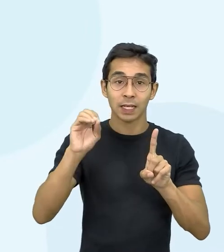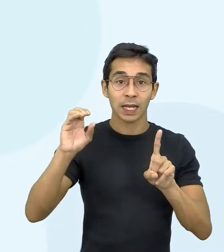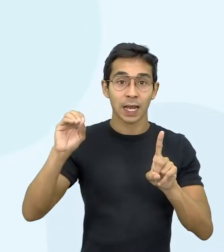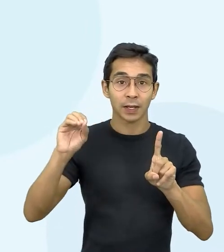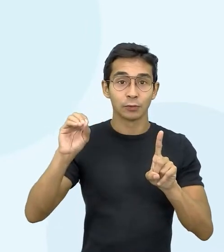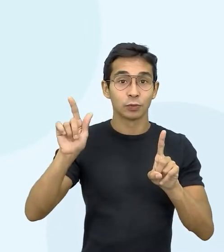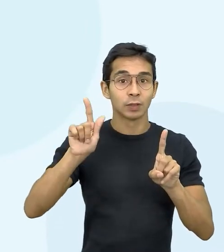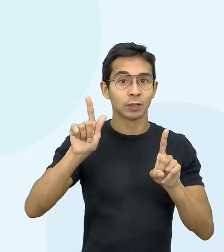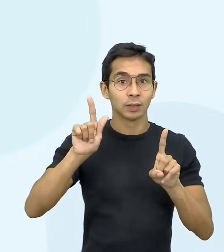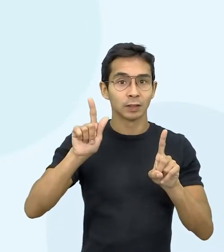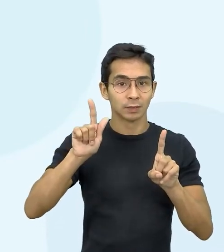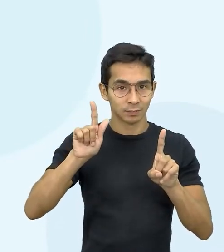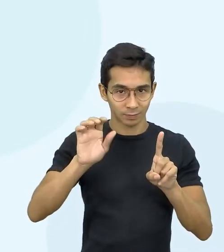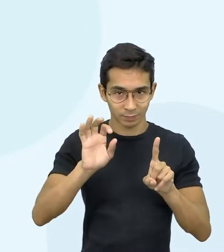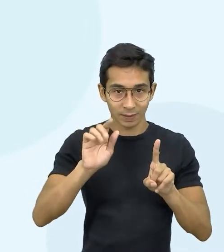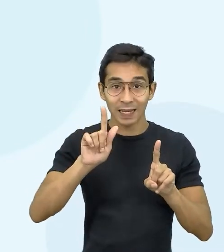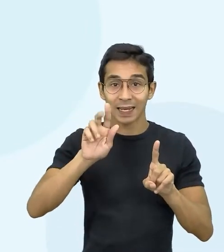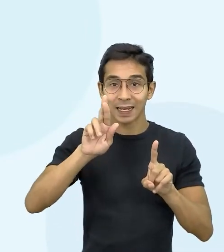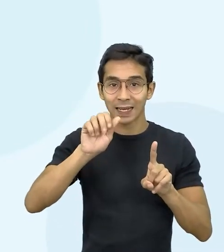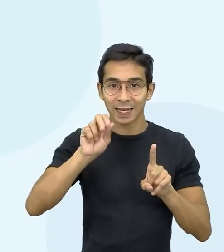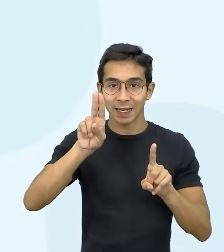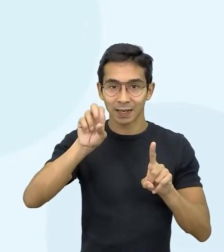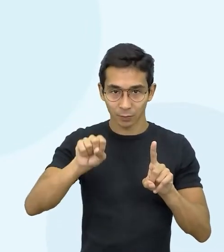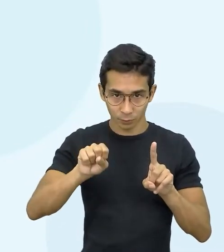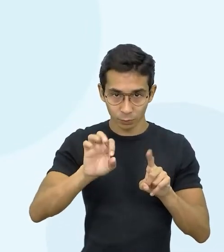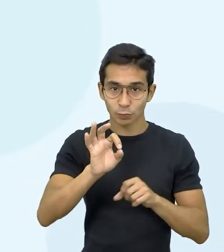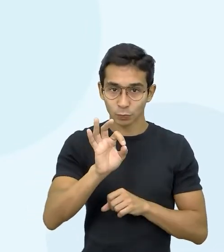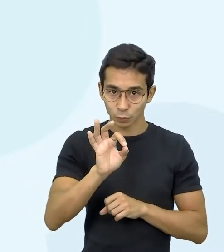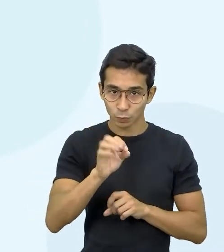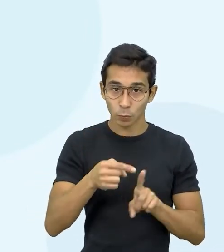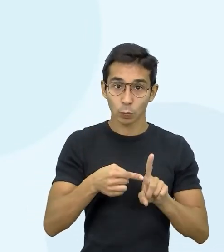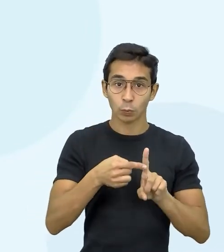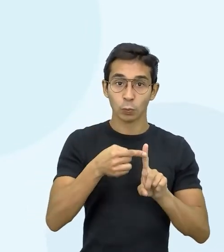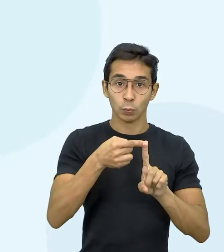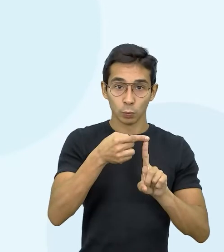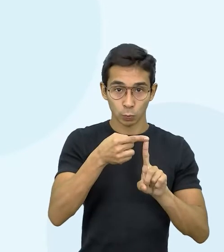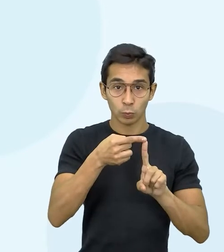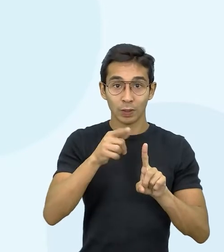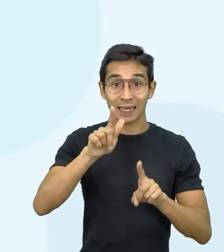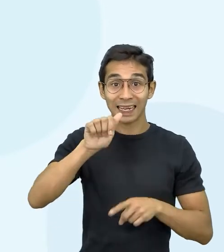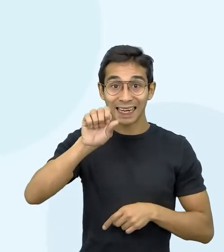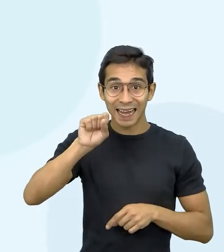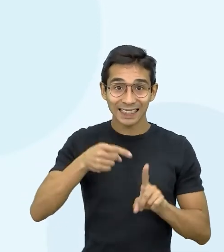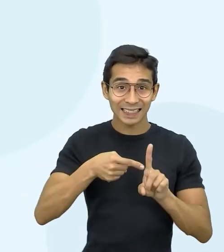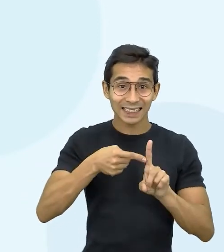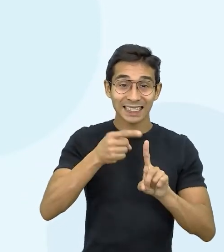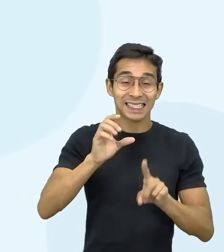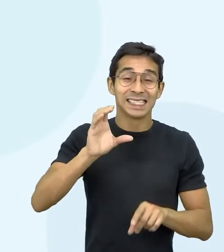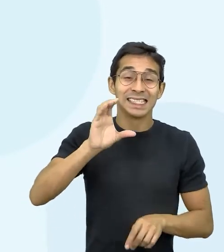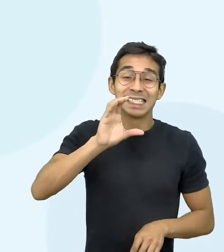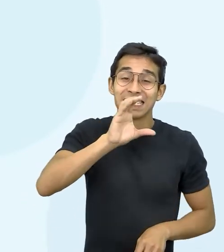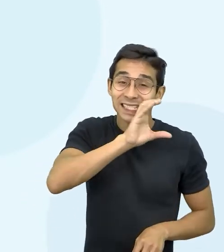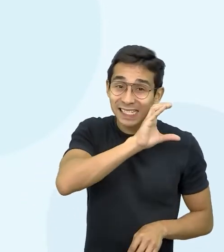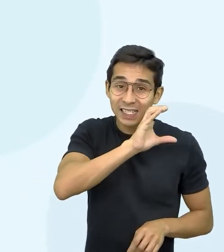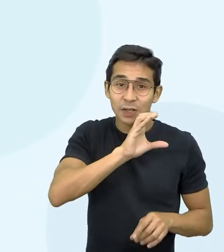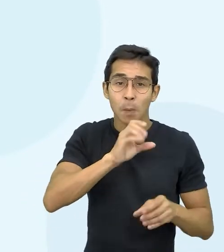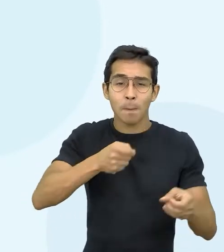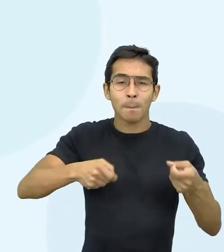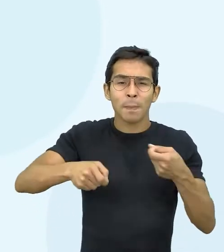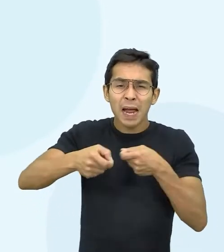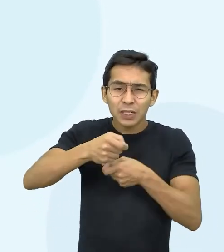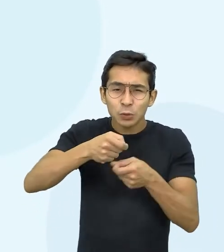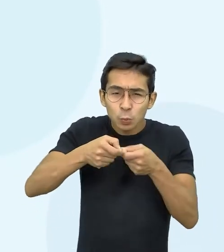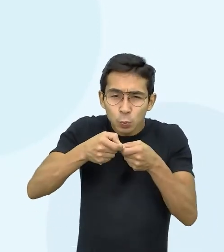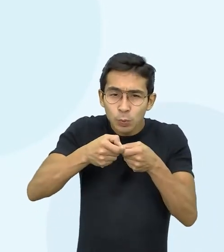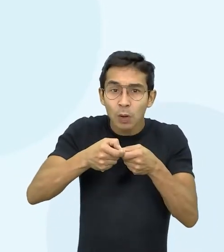certo? Quando eu tenho gases, né, em uma temperatura tão elevada quanto 500 graus Celsius, nós temos uma liberdade de partícula muito grande no